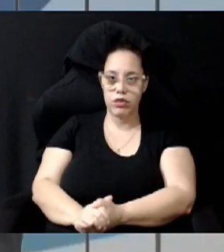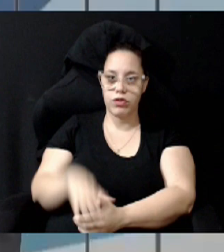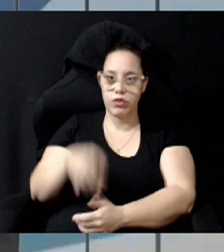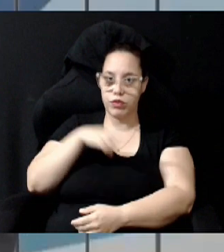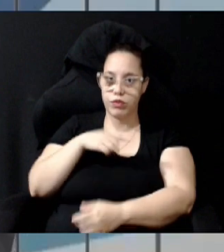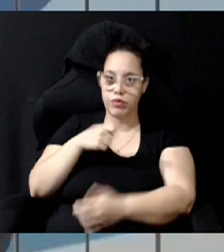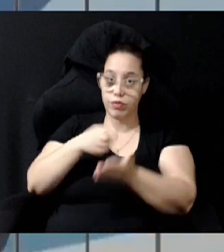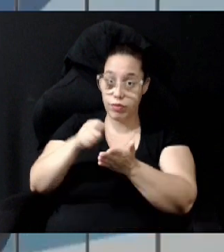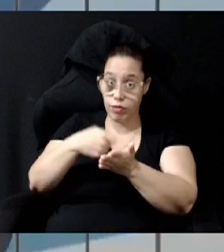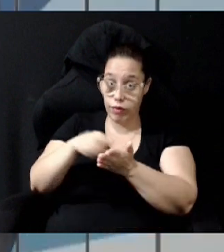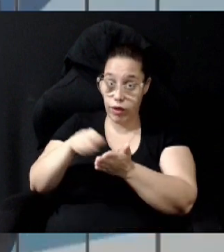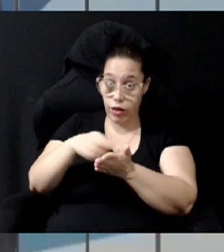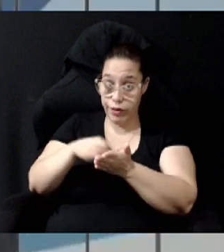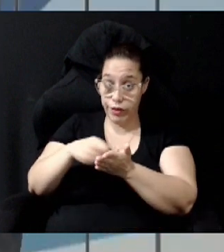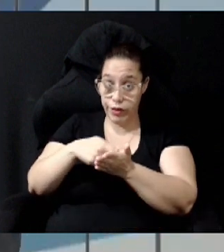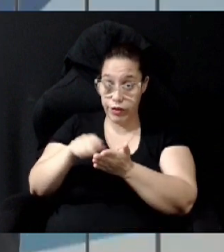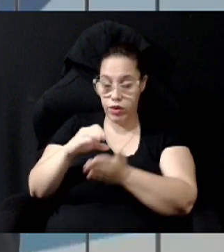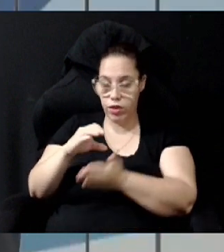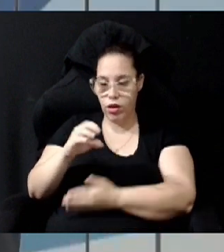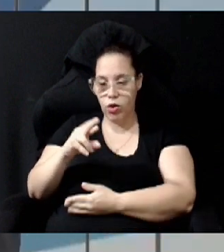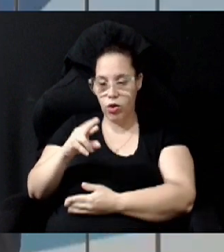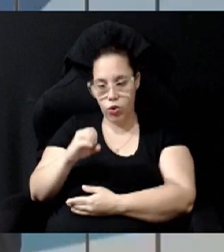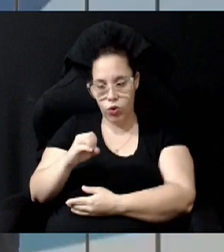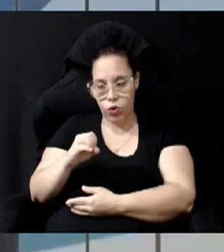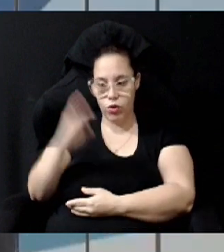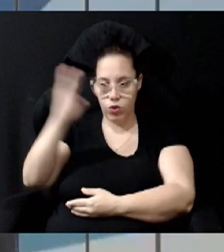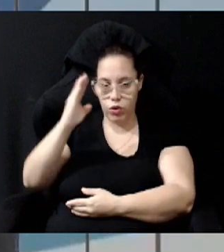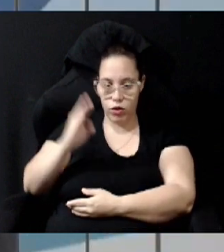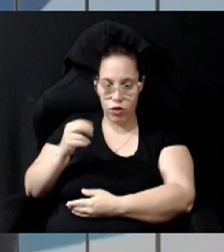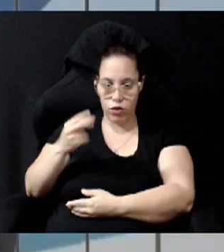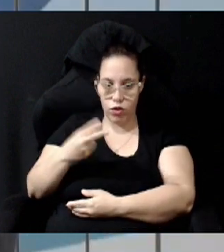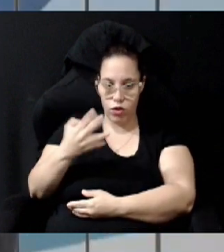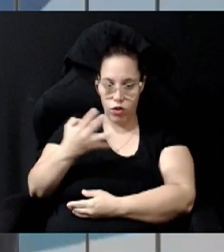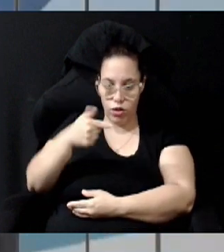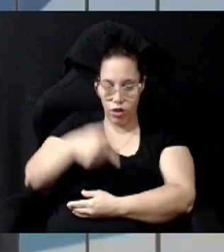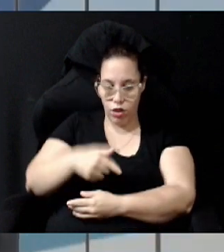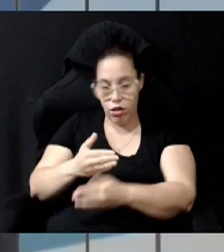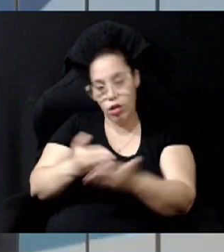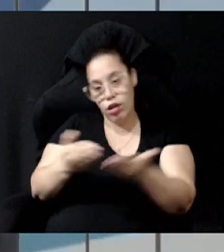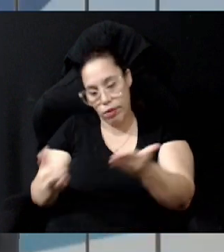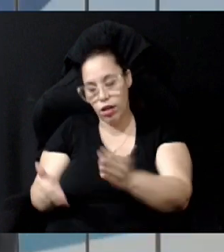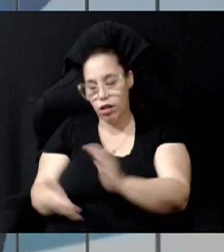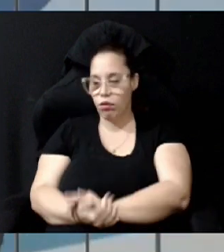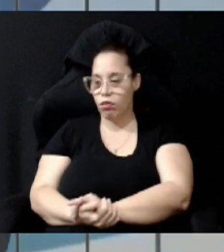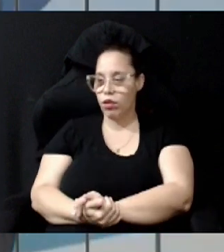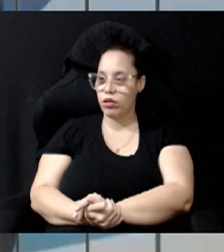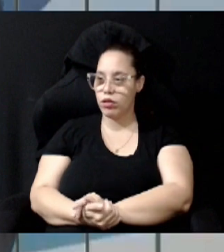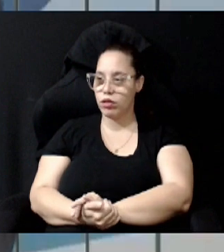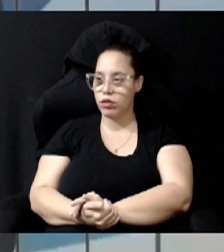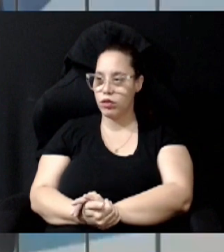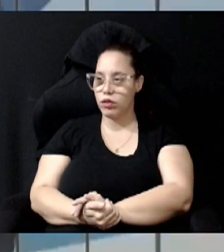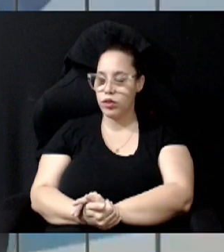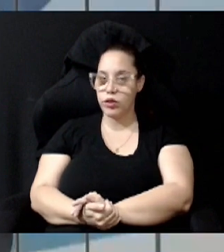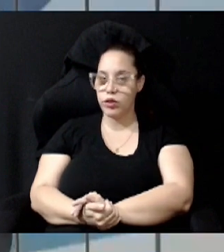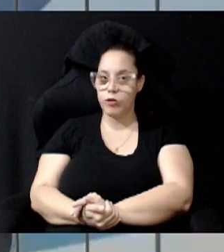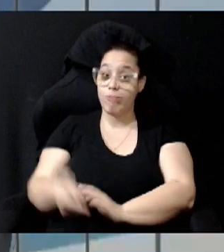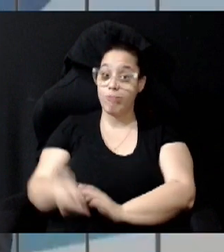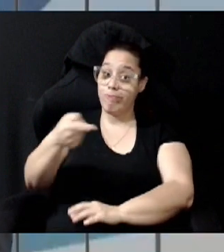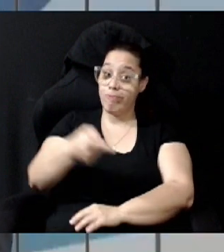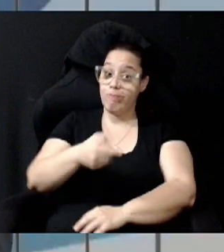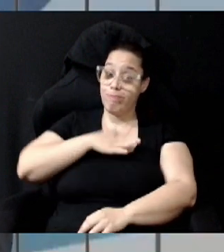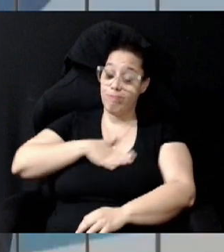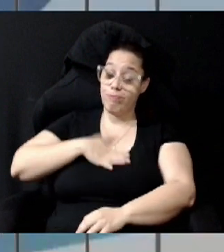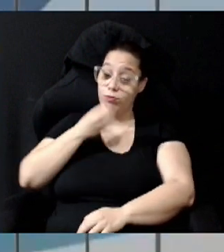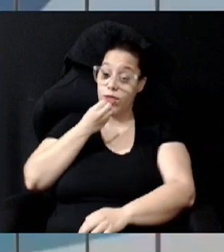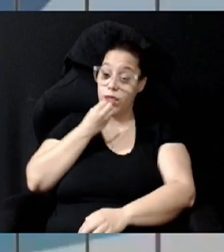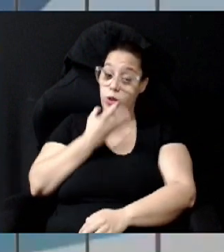Correio me dá o espaço, o Brasil 247 me dá o espaço, e estar aqui me faz muito bem. Eu